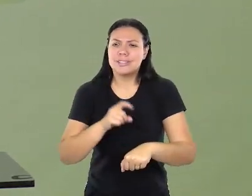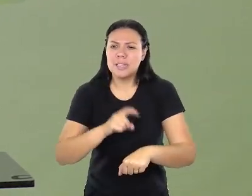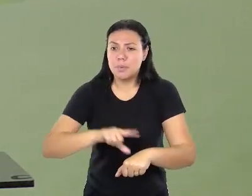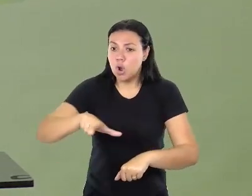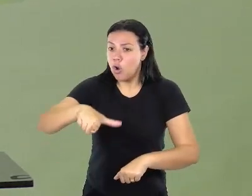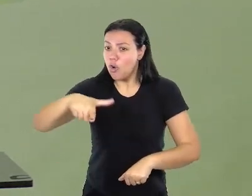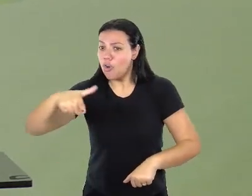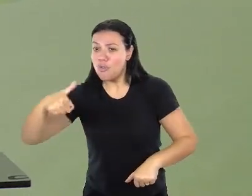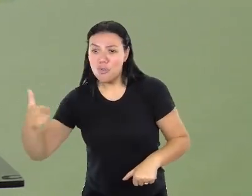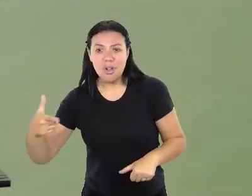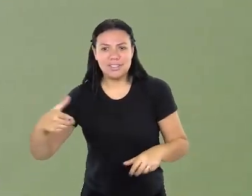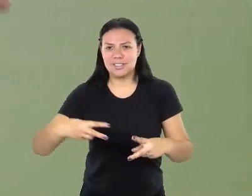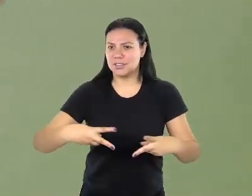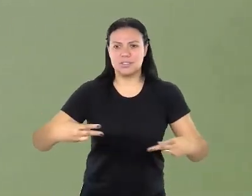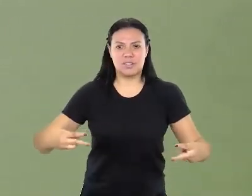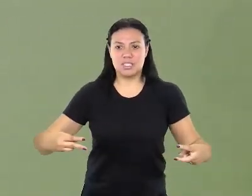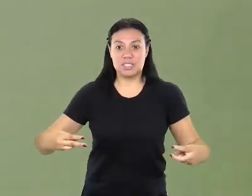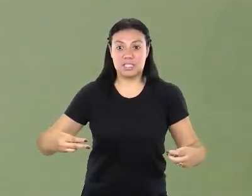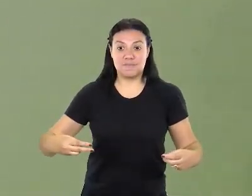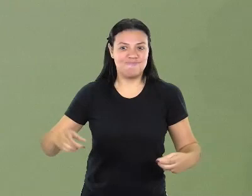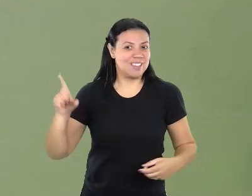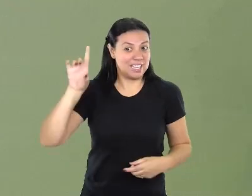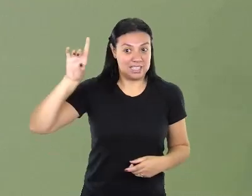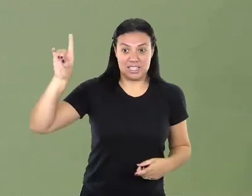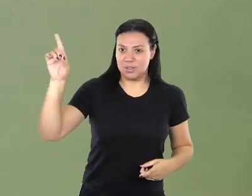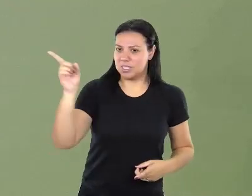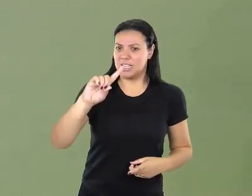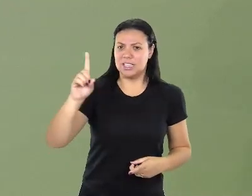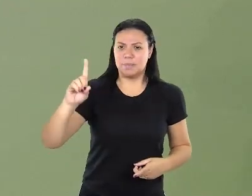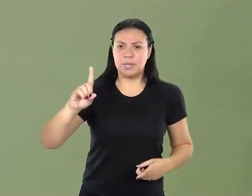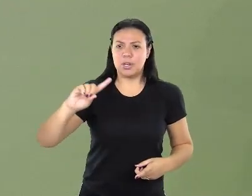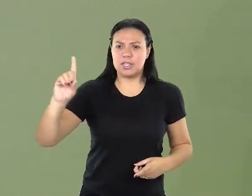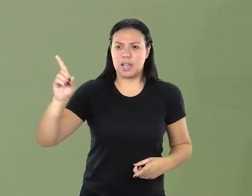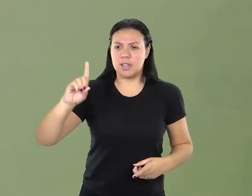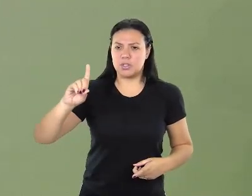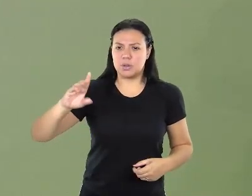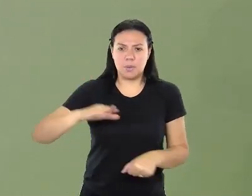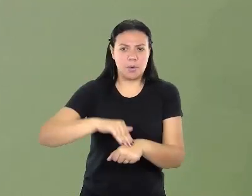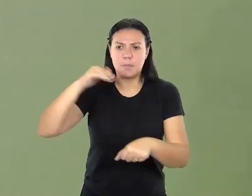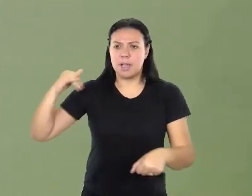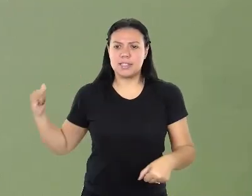Deus não é prioridade na minha agenda, na sua agenda.